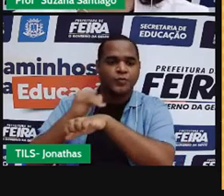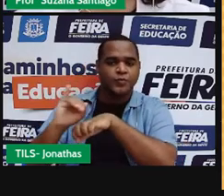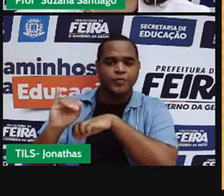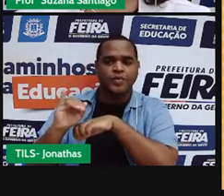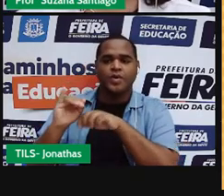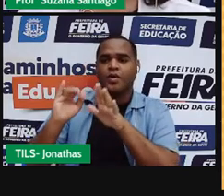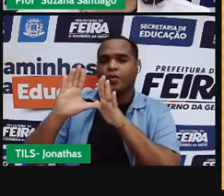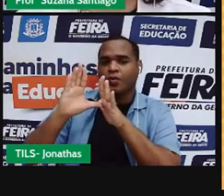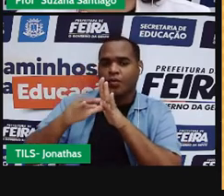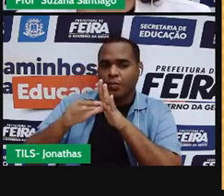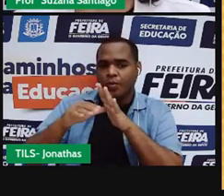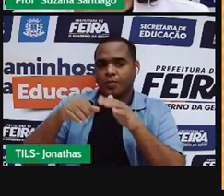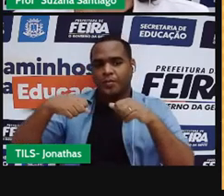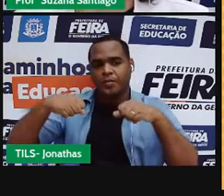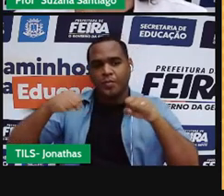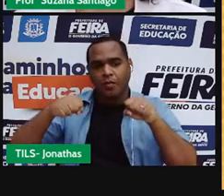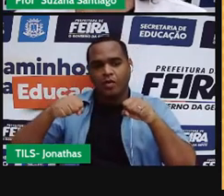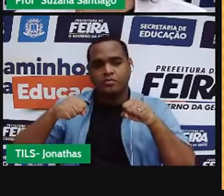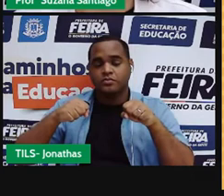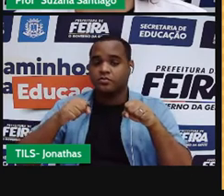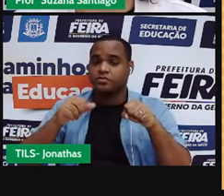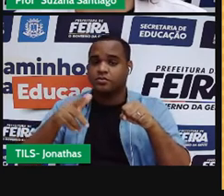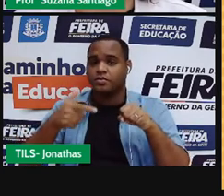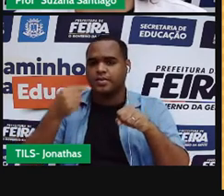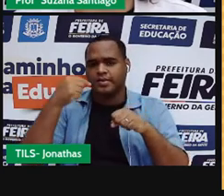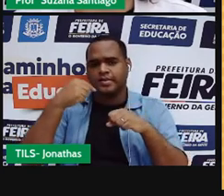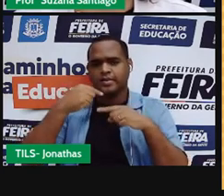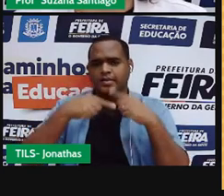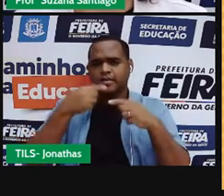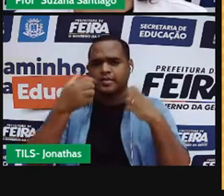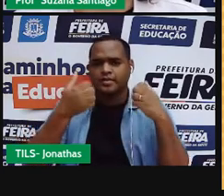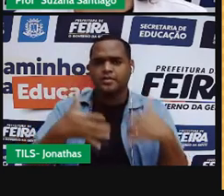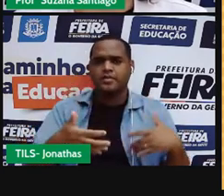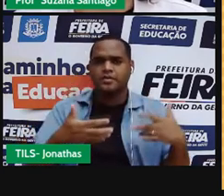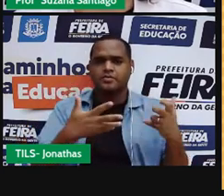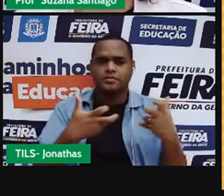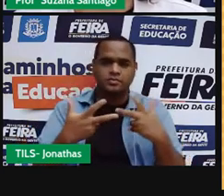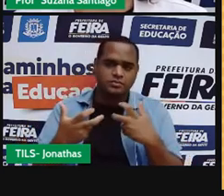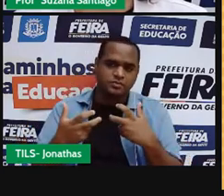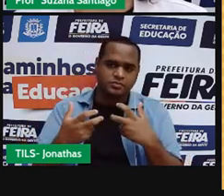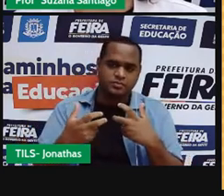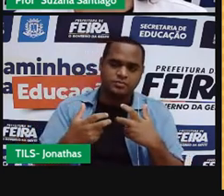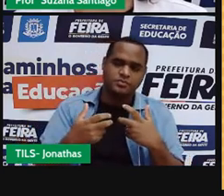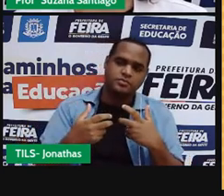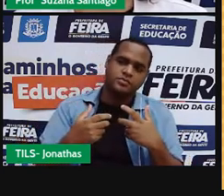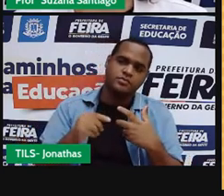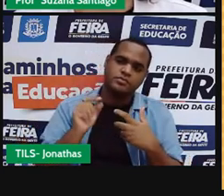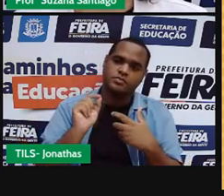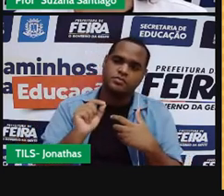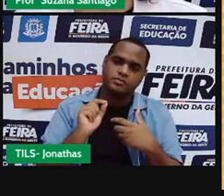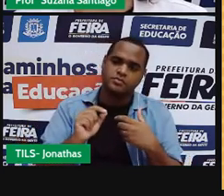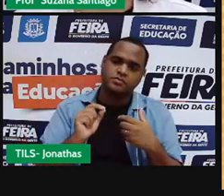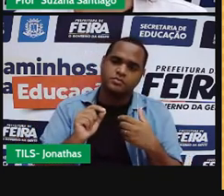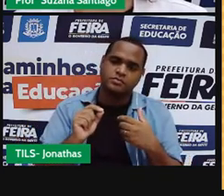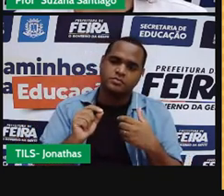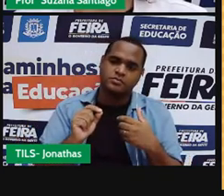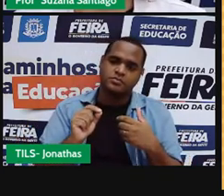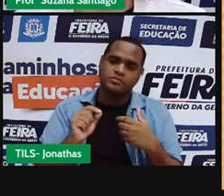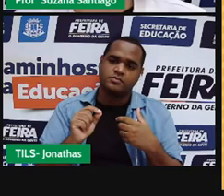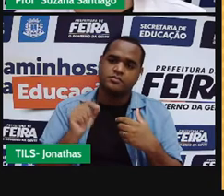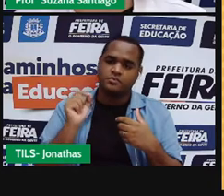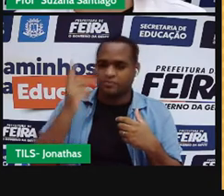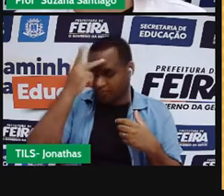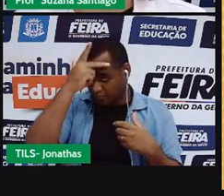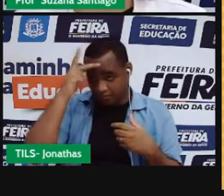moto que ela tinha para vender. Depois ela percebeu que essa pessoa que furtou a moto, que aplicou esse golpe,